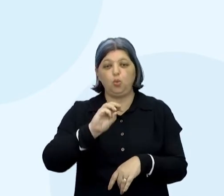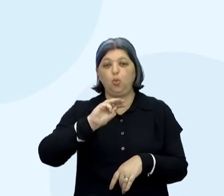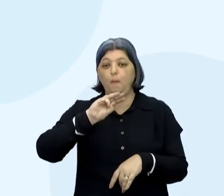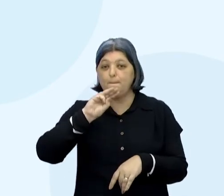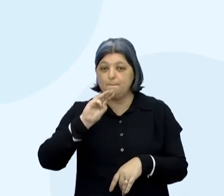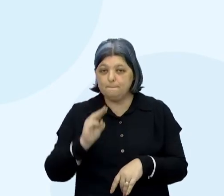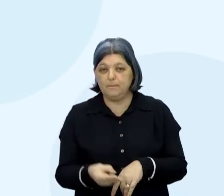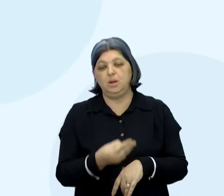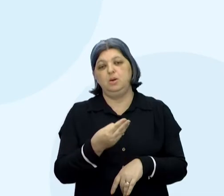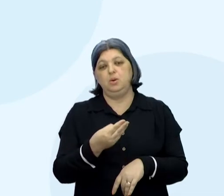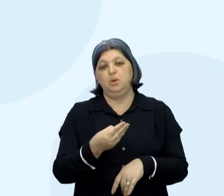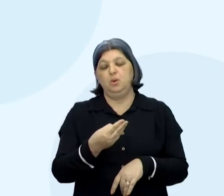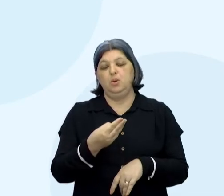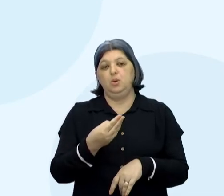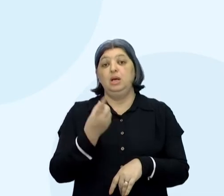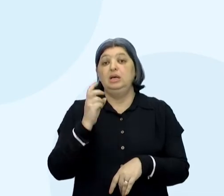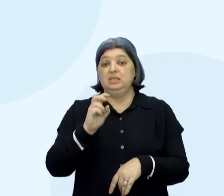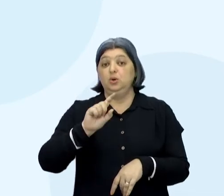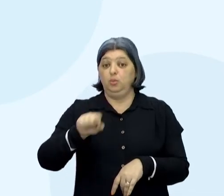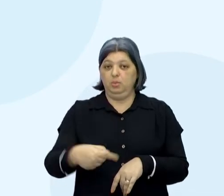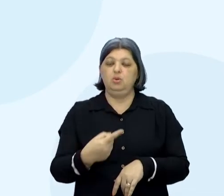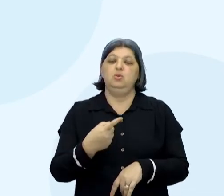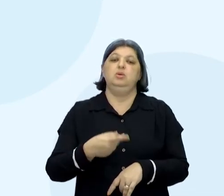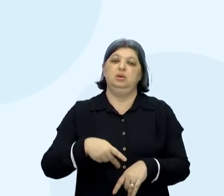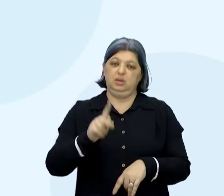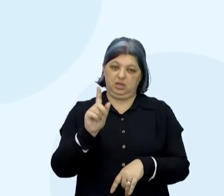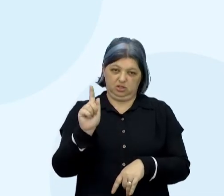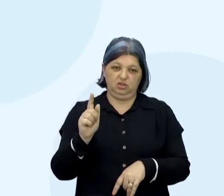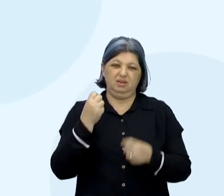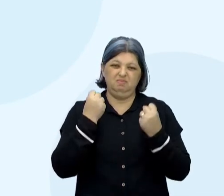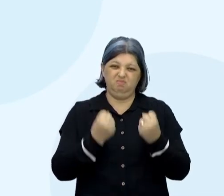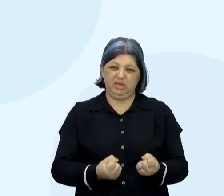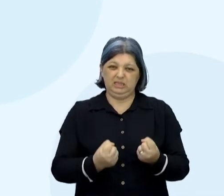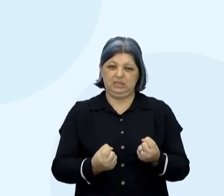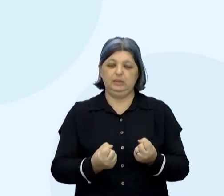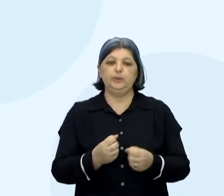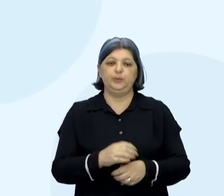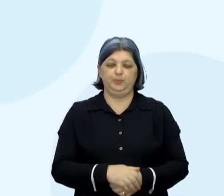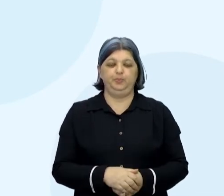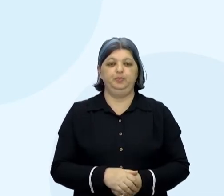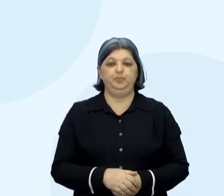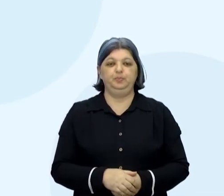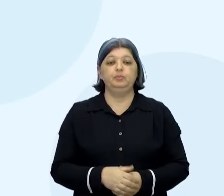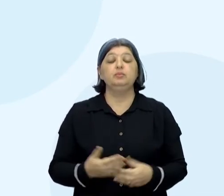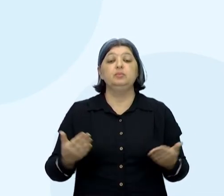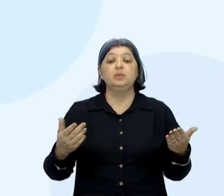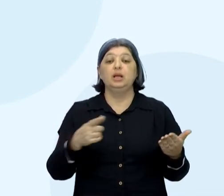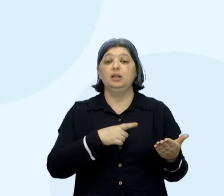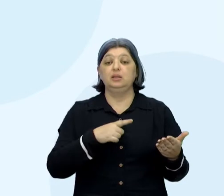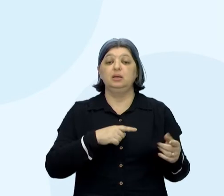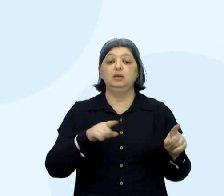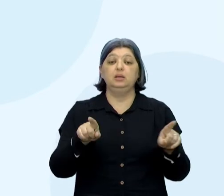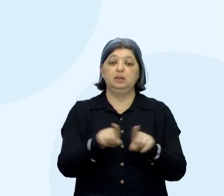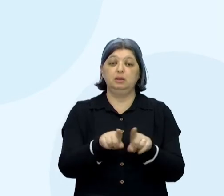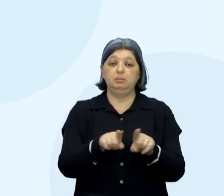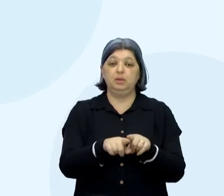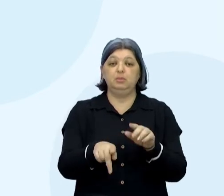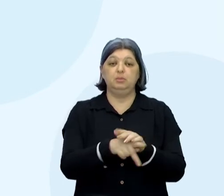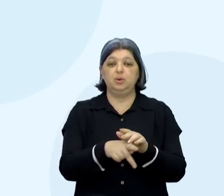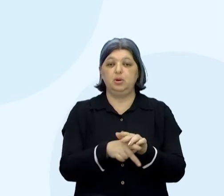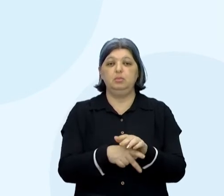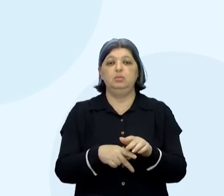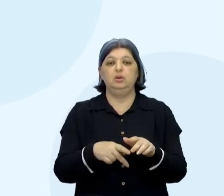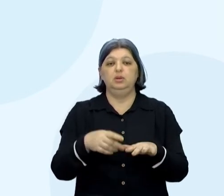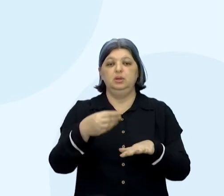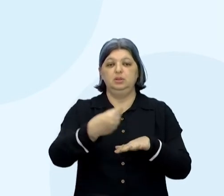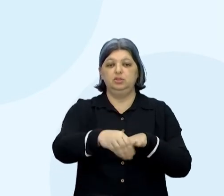Então é extremamente pesado. Vamos avançar. Nós temos também no setor de paleontologia, né? Nós